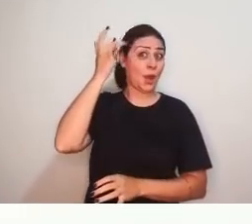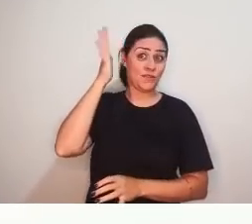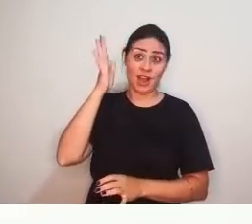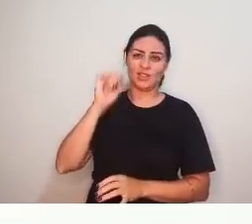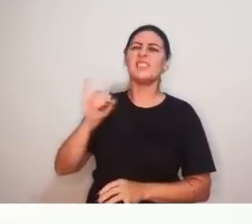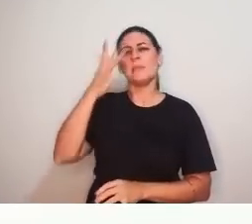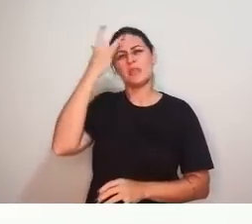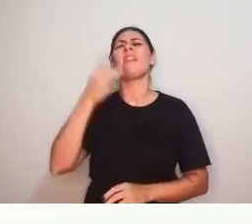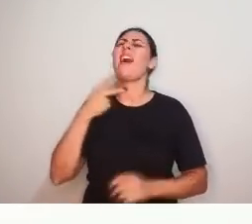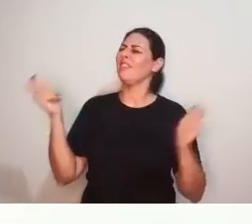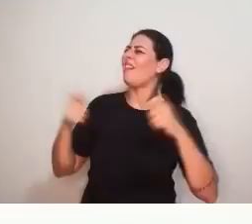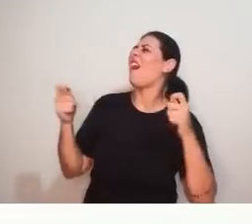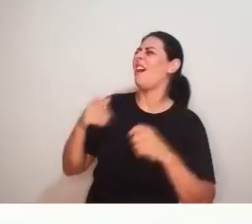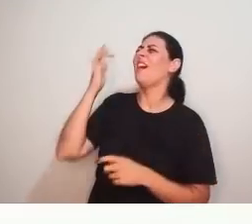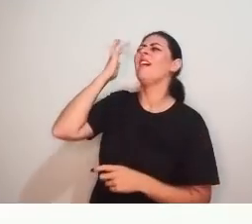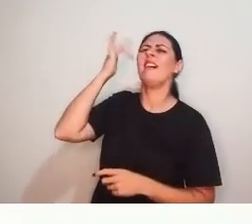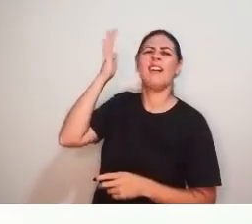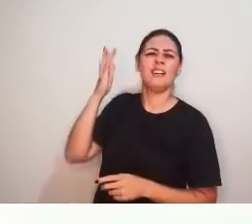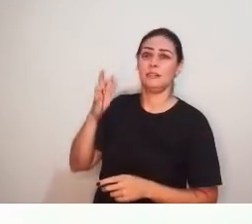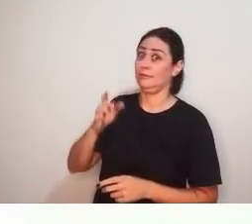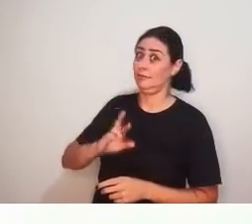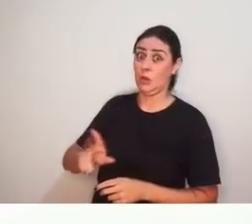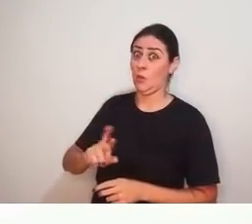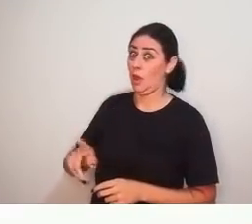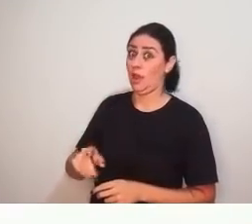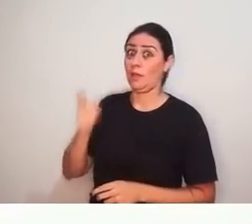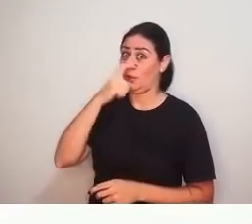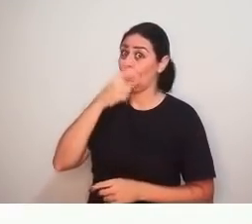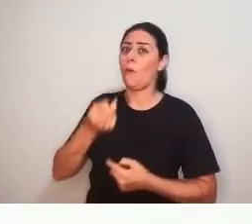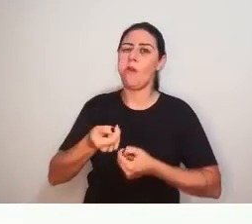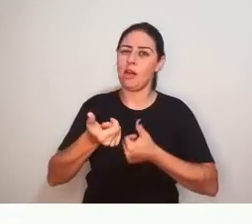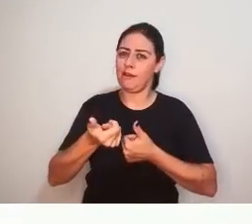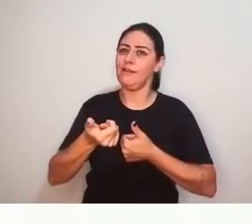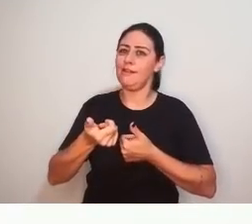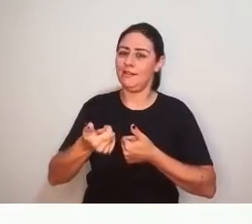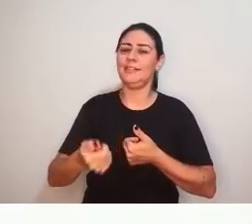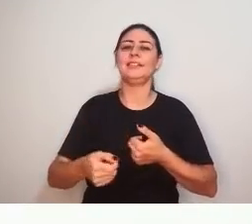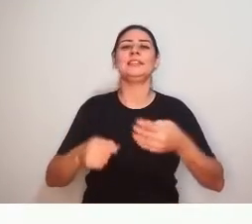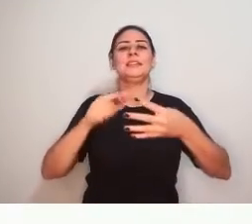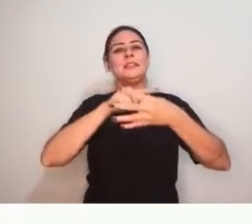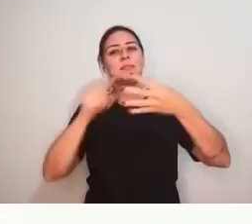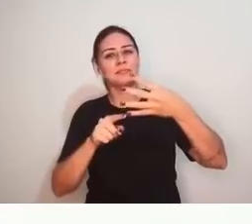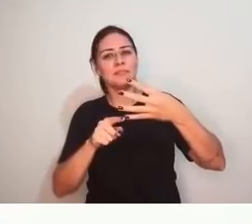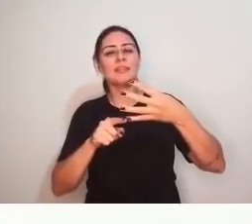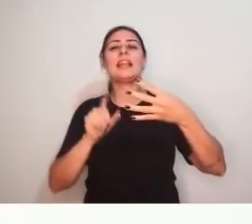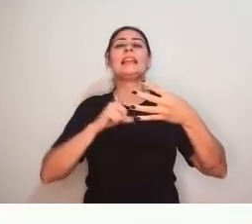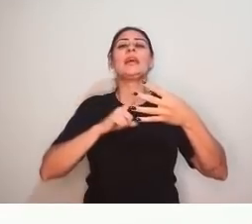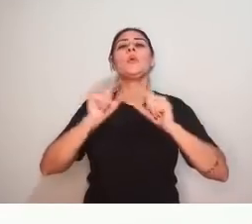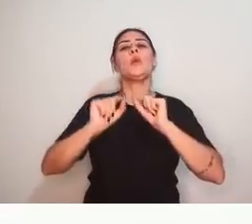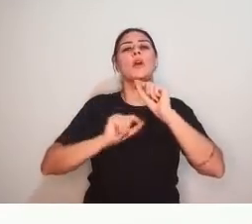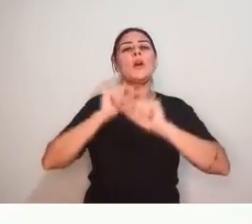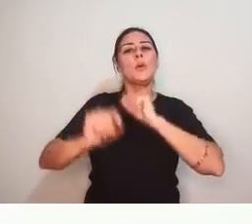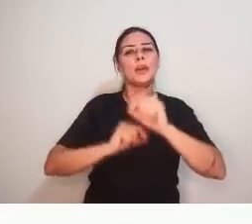falou, contou o lorota para vocês, tá bom? São 4 pilares aqui. Pilar pedagógico,